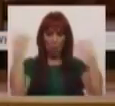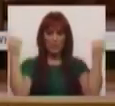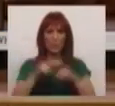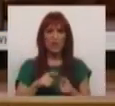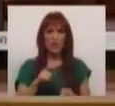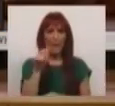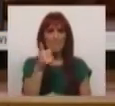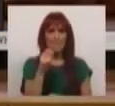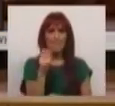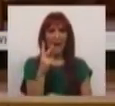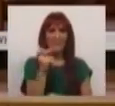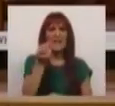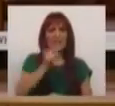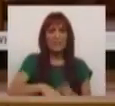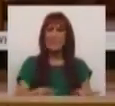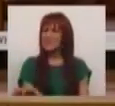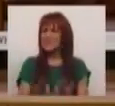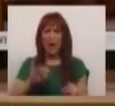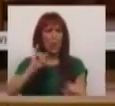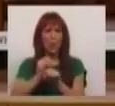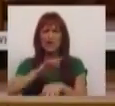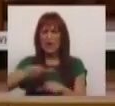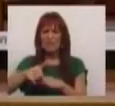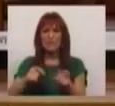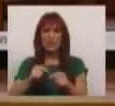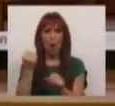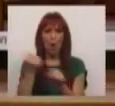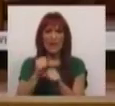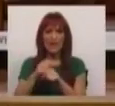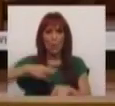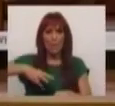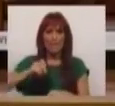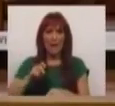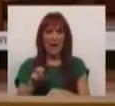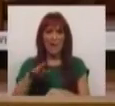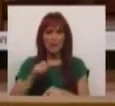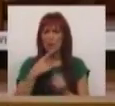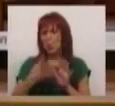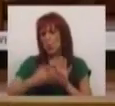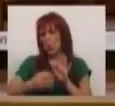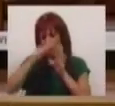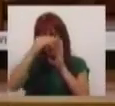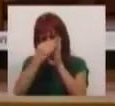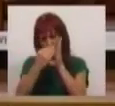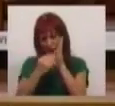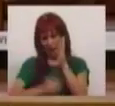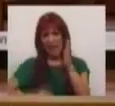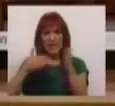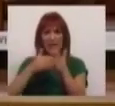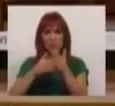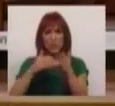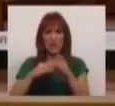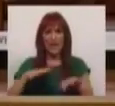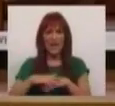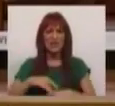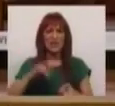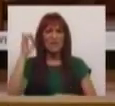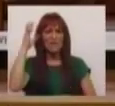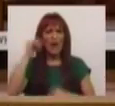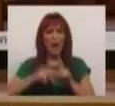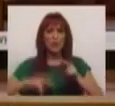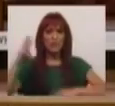Zena Albava também o fez, assim como outros envolvidos na Operação Marquês e uma longa lista de clientes da rede de fraude fiscal e